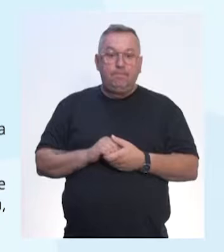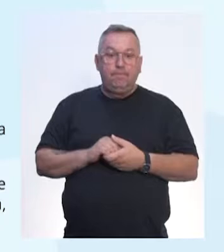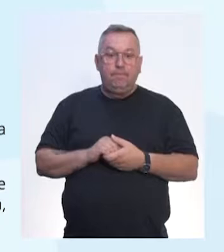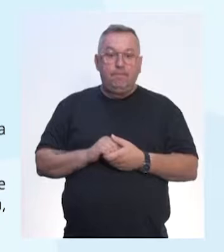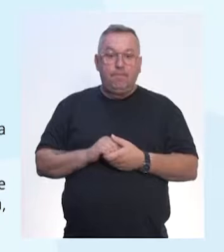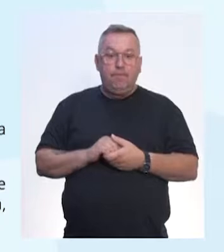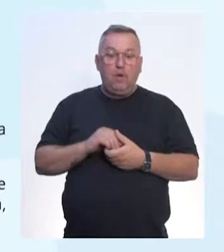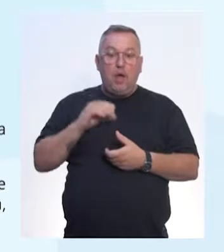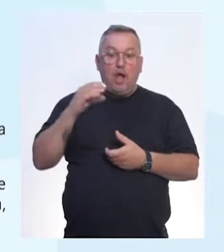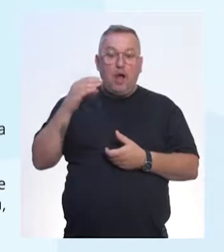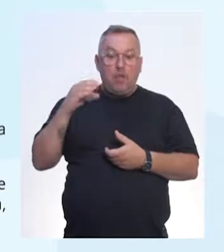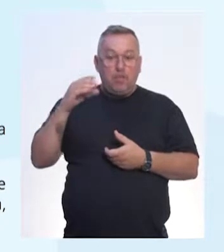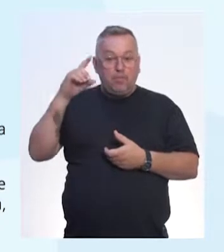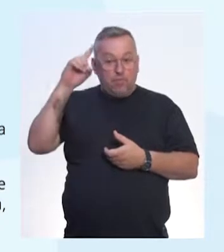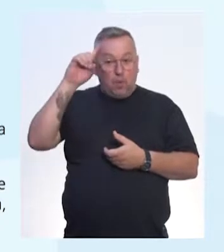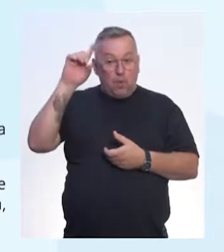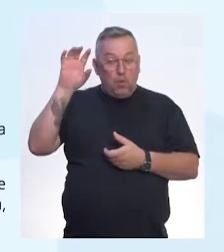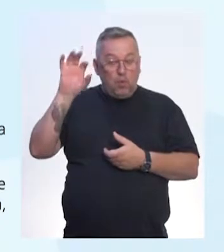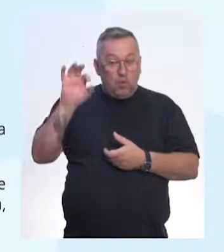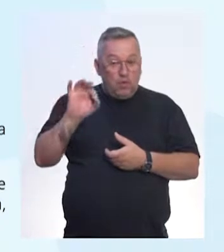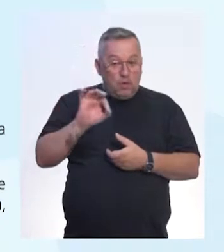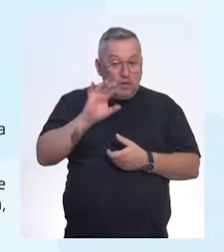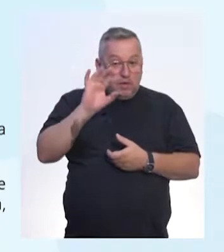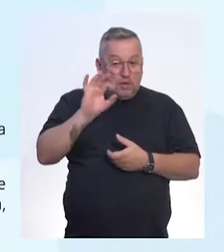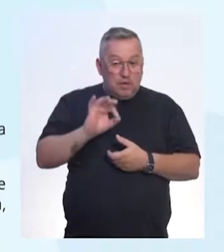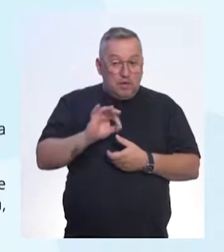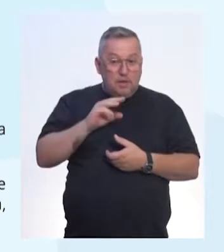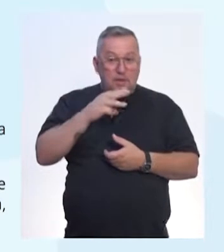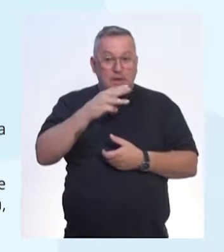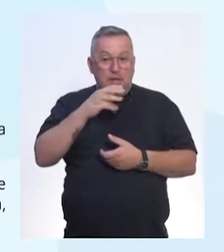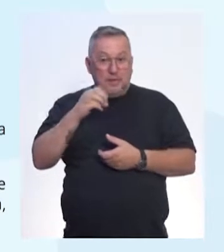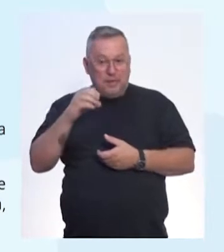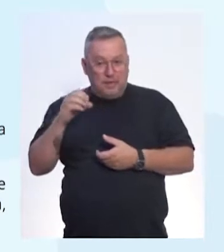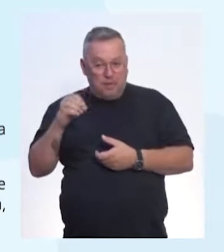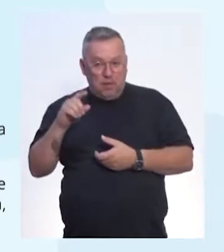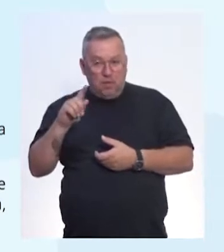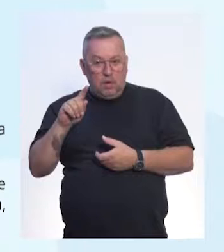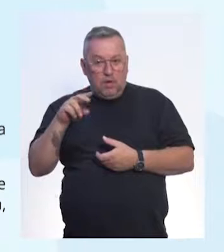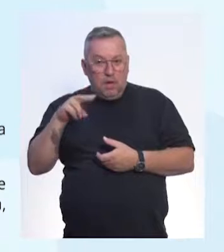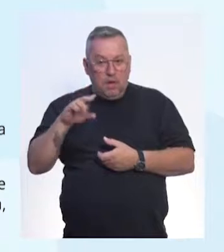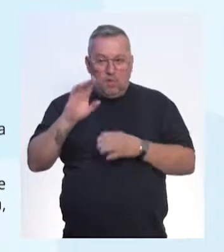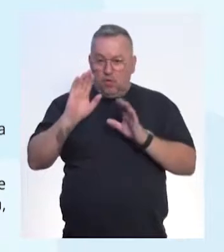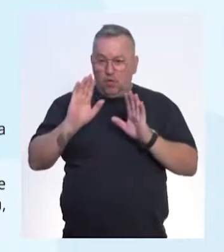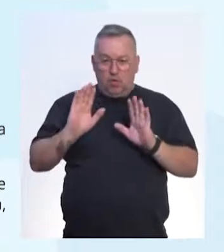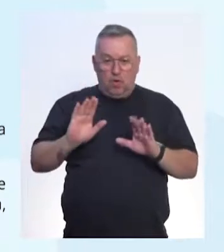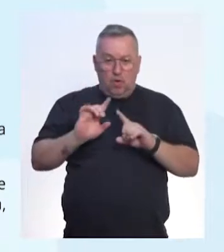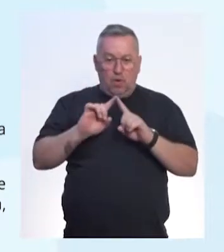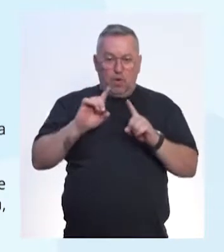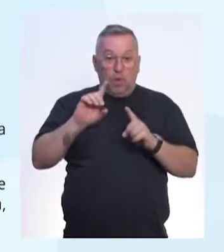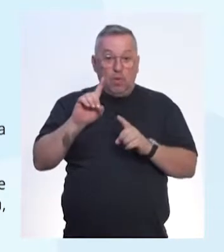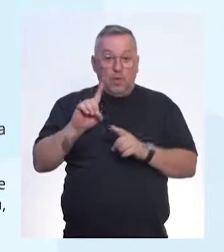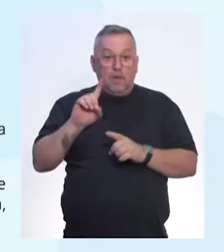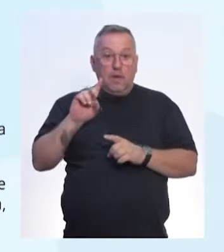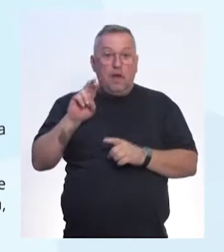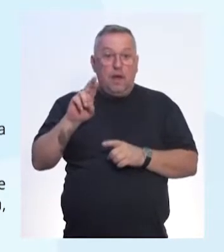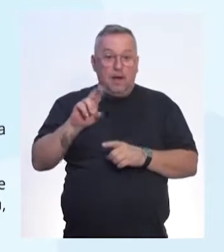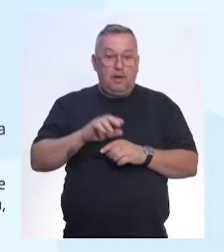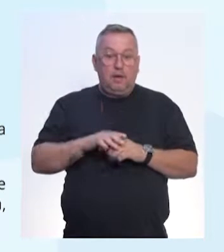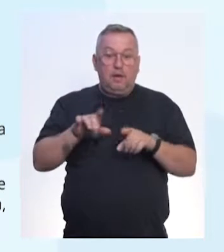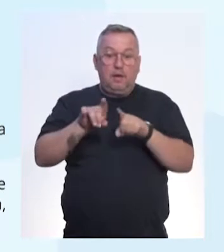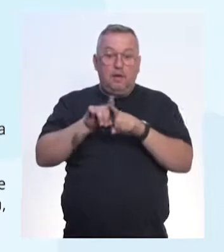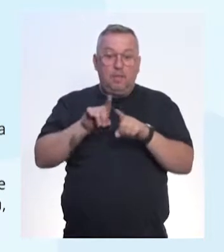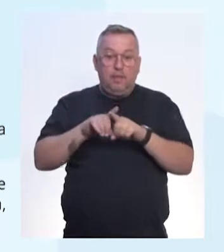Carboidrato por dia, o ideal é consumir no máximo 300 gramas, de acordo com o VDR. E